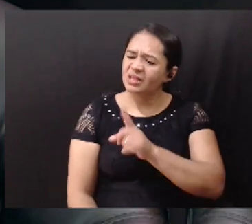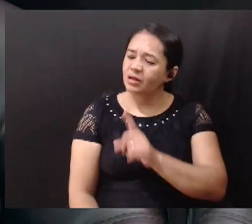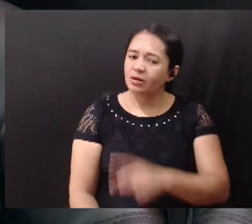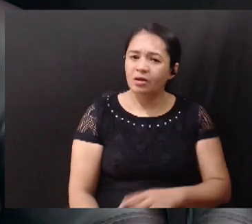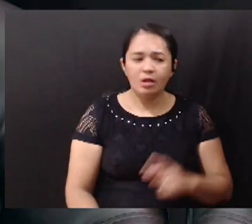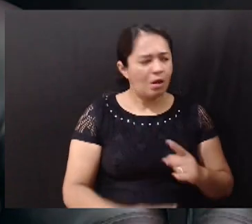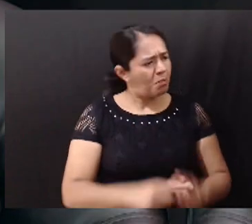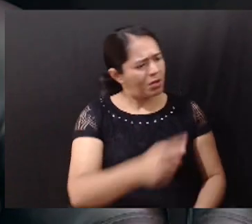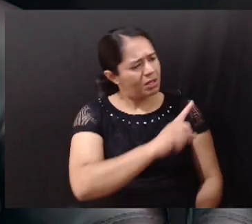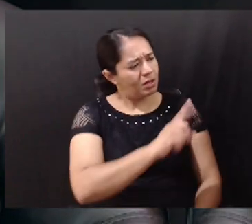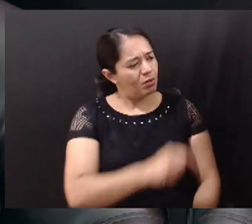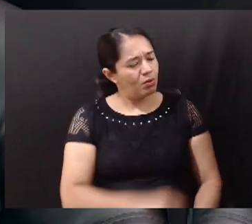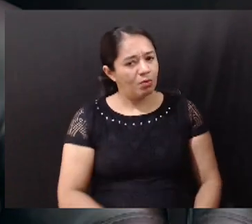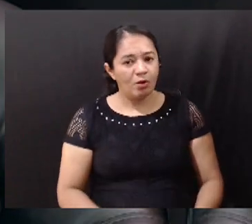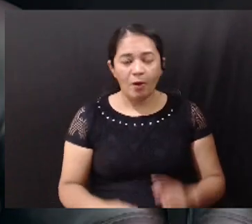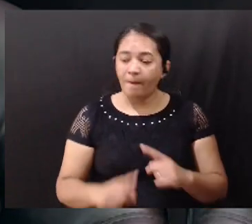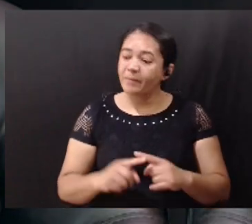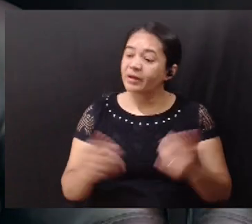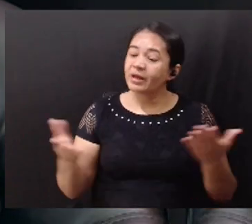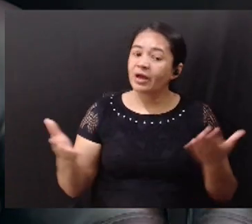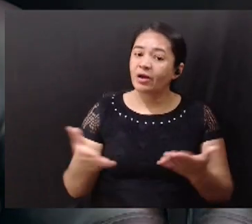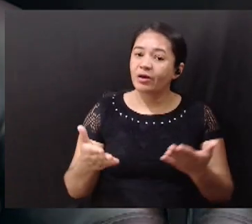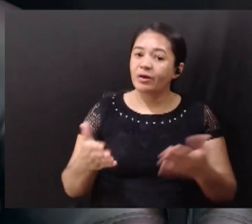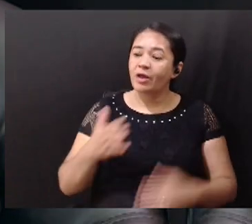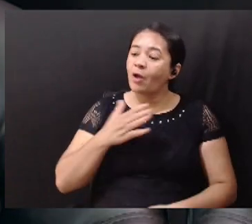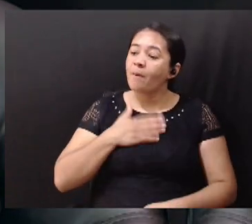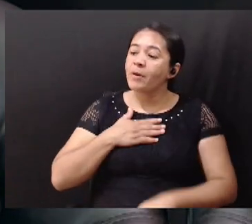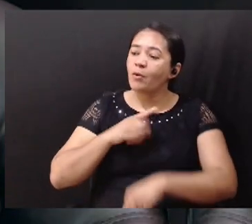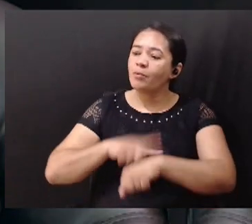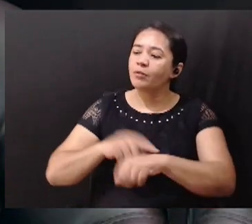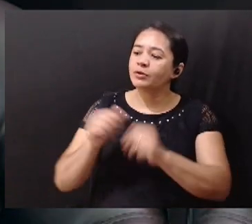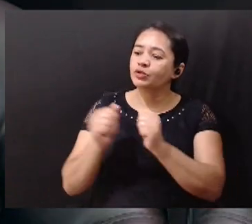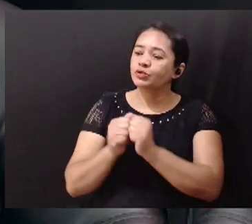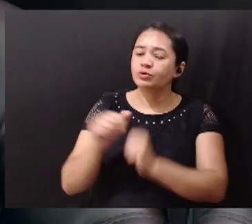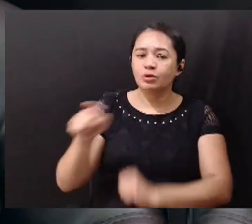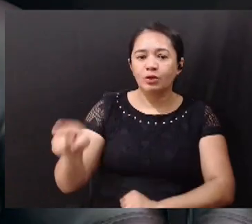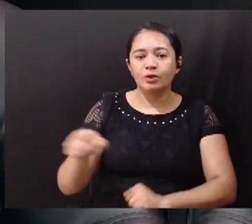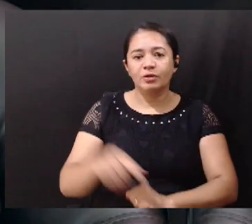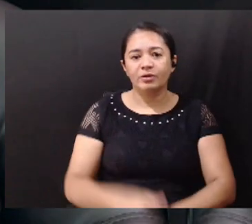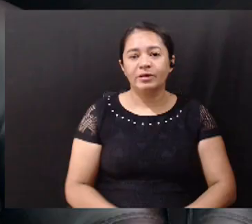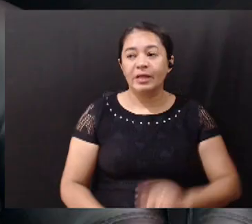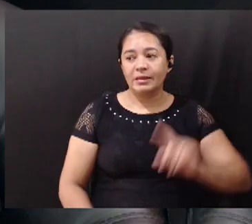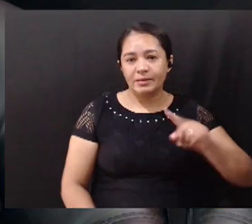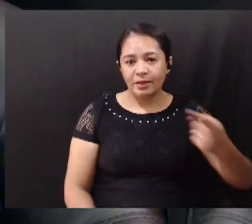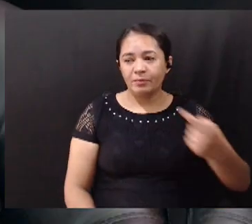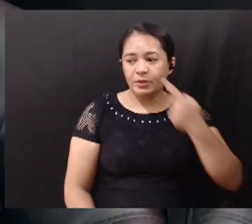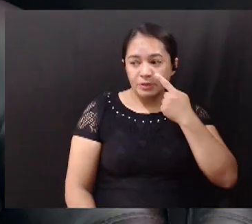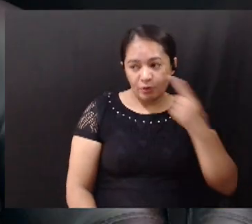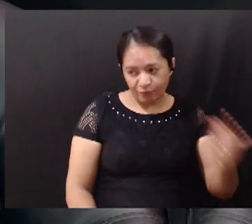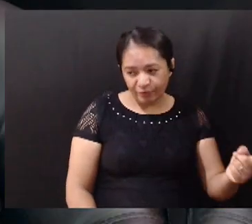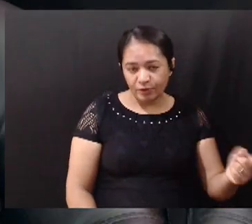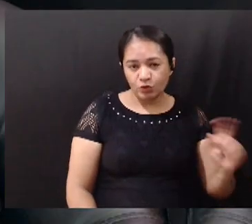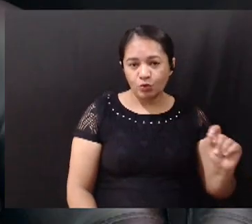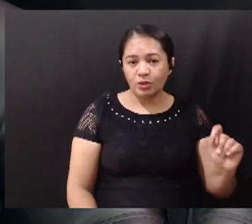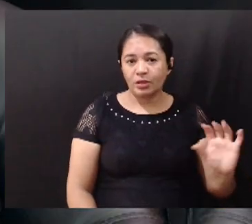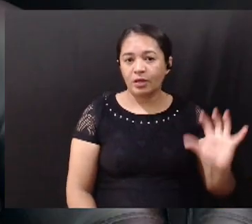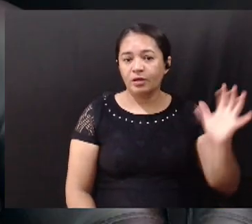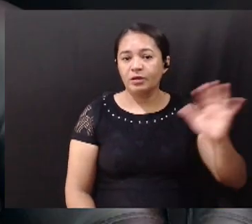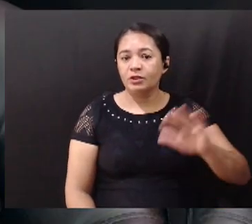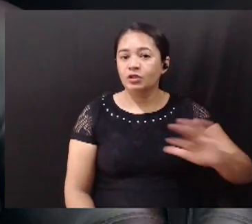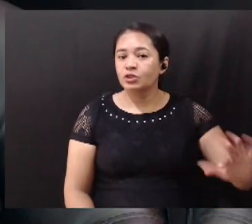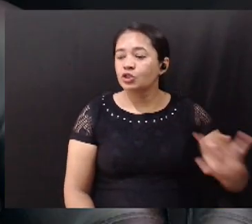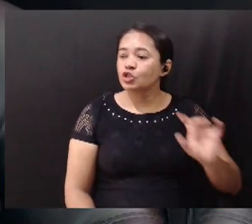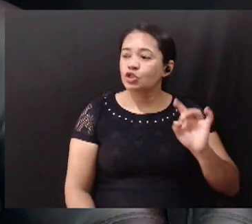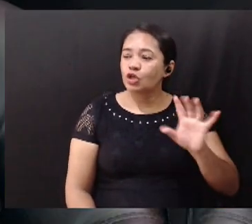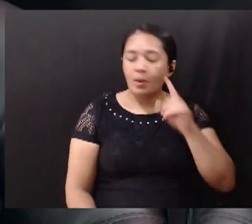Eu falei: porque agora é o meu momento com você. Depois eu vejo o que está acontecendo aqui. Eu só estou aqui para olhar o